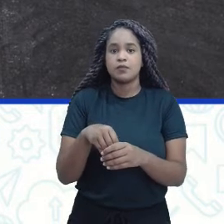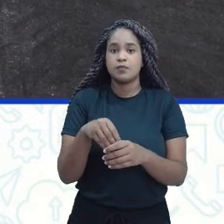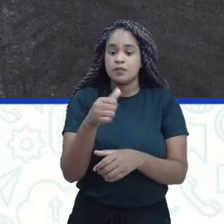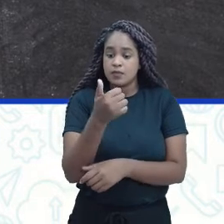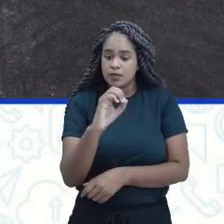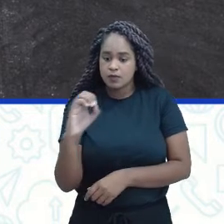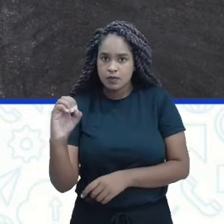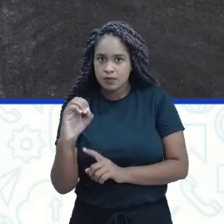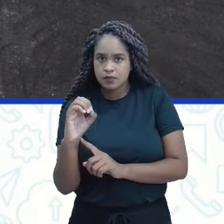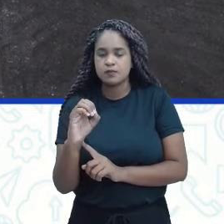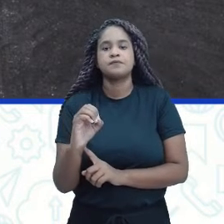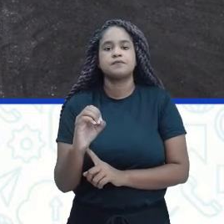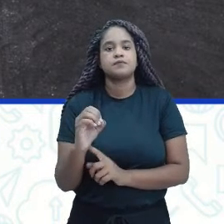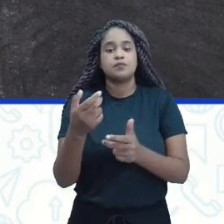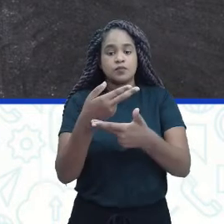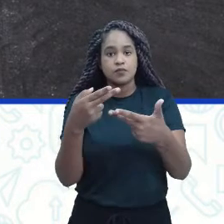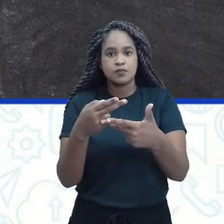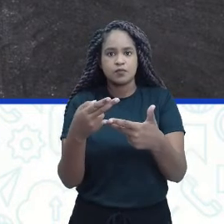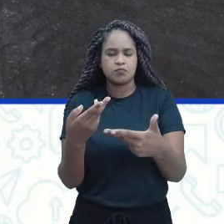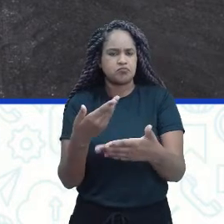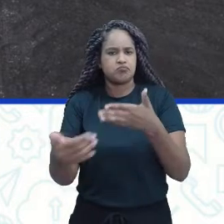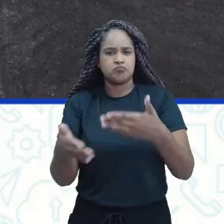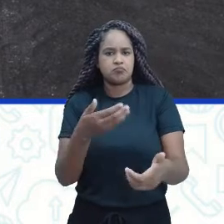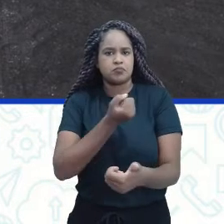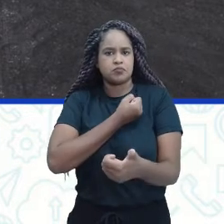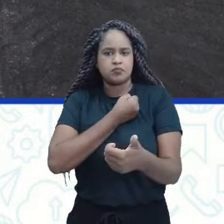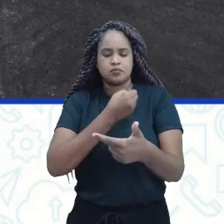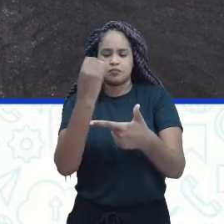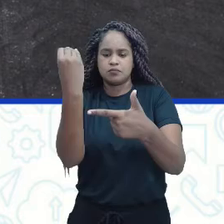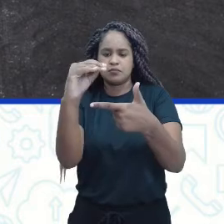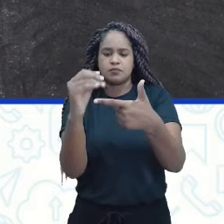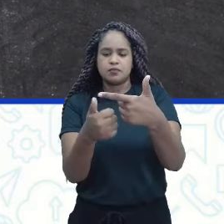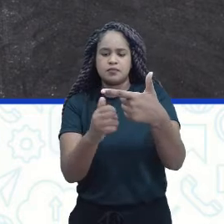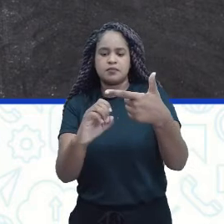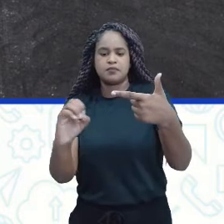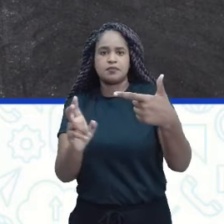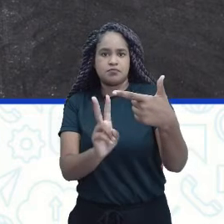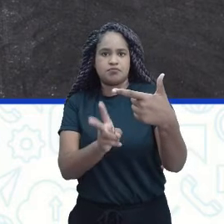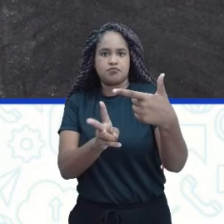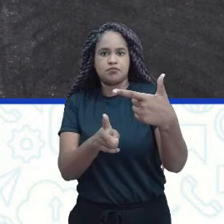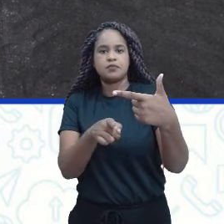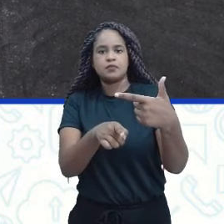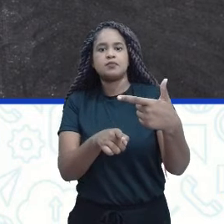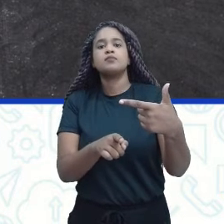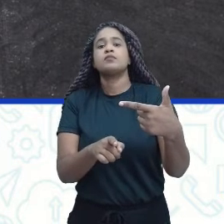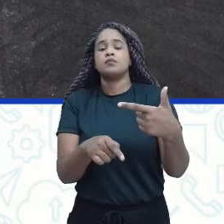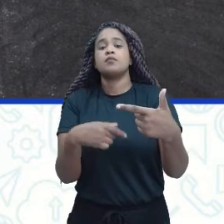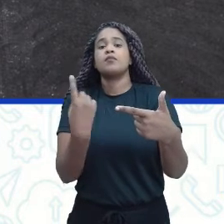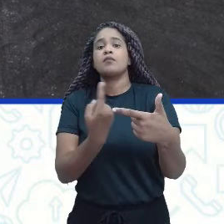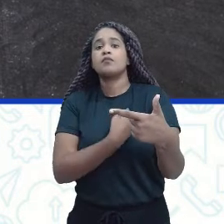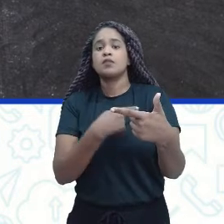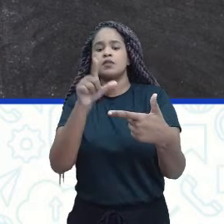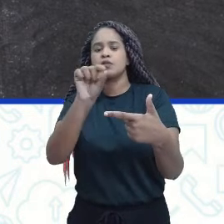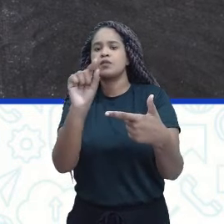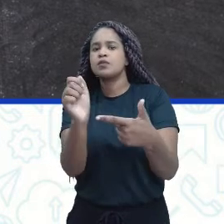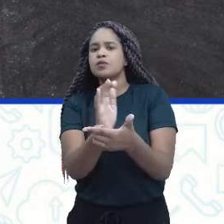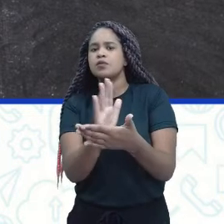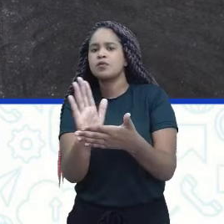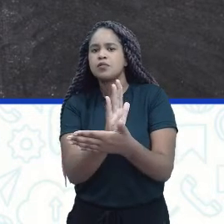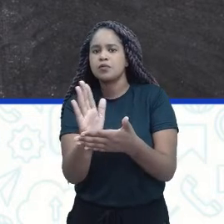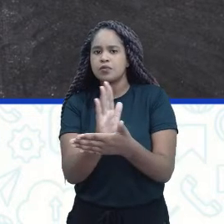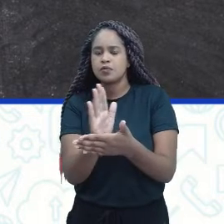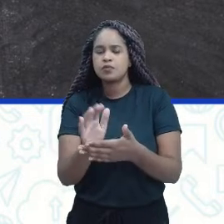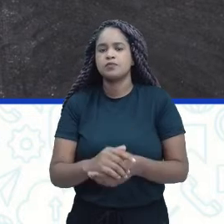partes de 100. Coisas que foram divididas em 100 partes e pegamos algumas dessas partes, tá certo? Então, a gente já tem